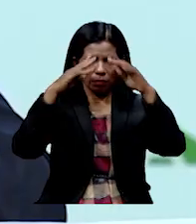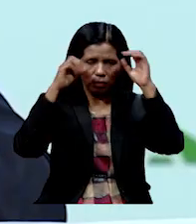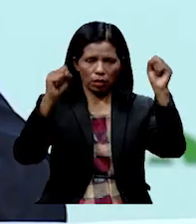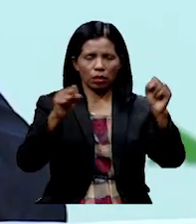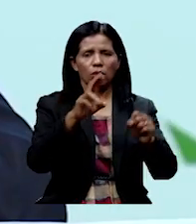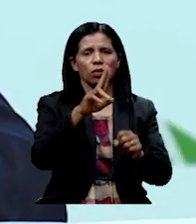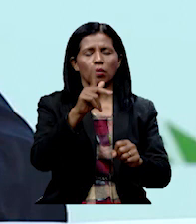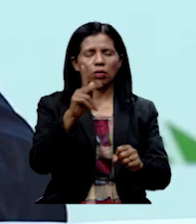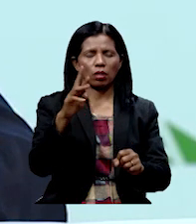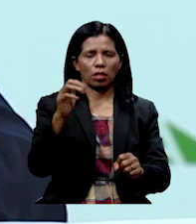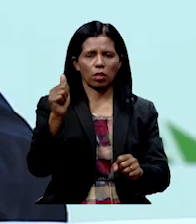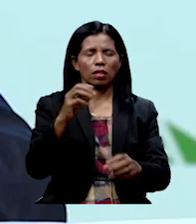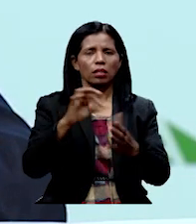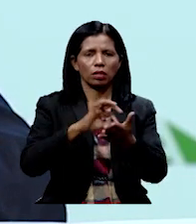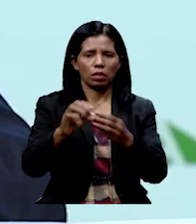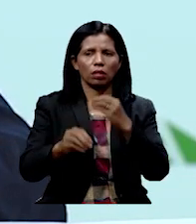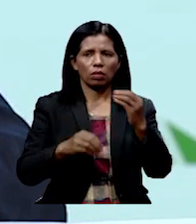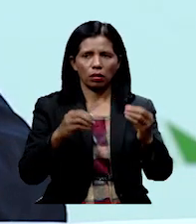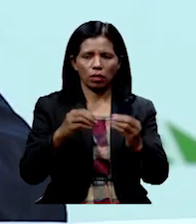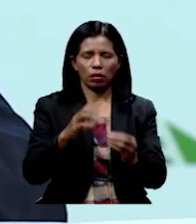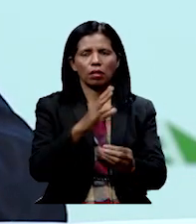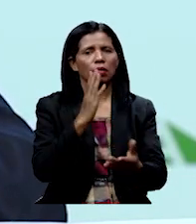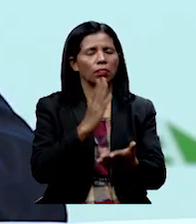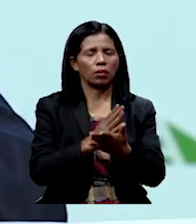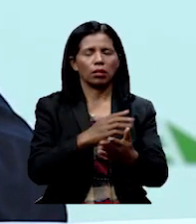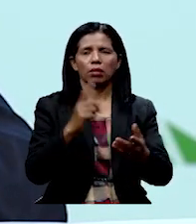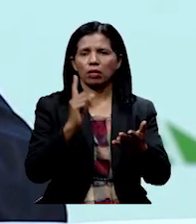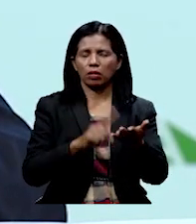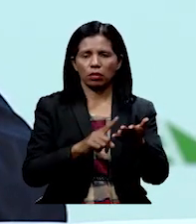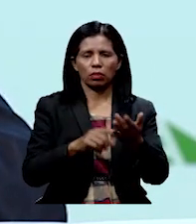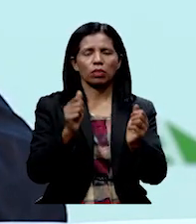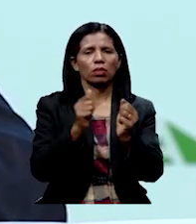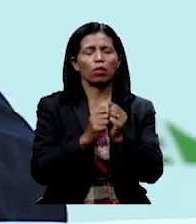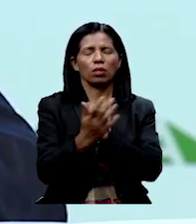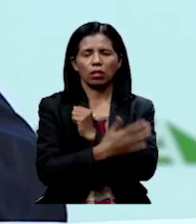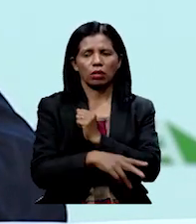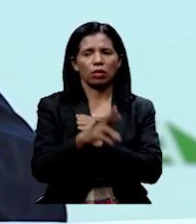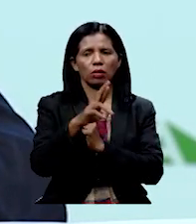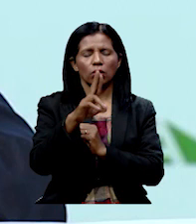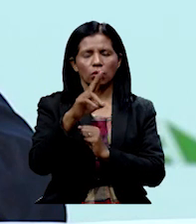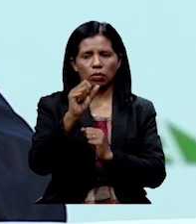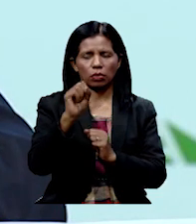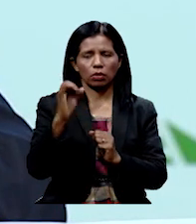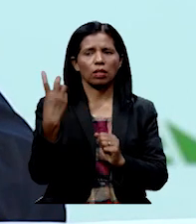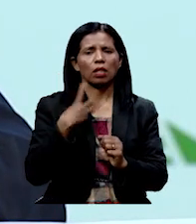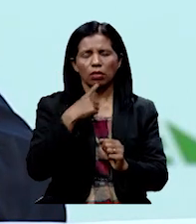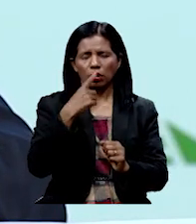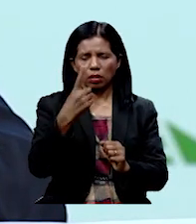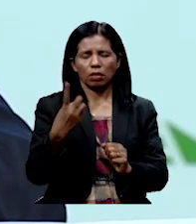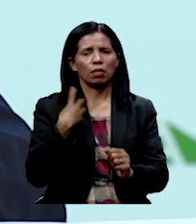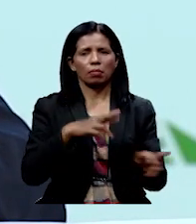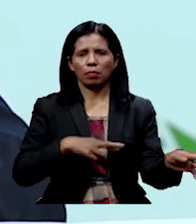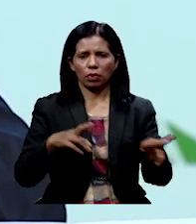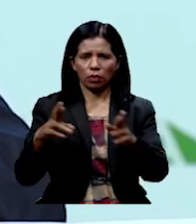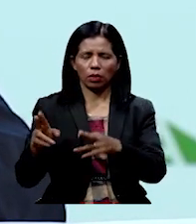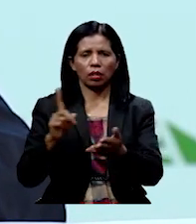asina decreto con abasunto ne. Decreto de nebe bandu cualquier discurso o Rusia. Ami atete una idea de la barra hau dihan katak ami pronto ona